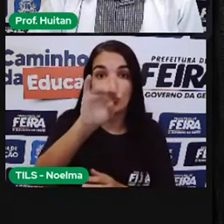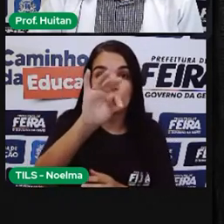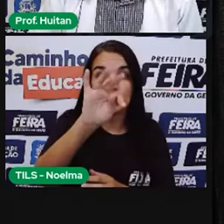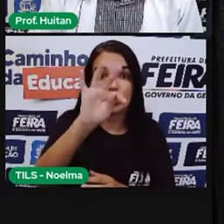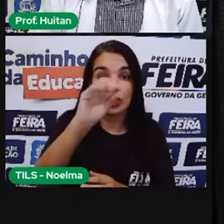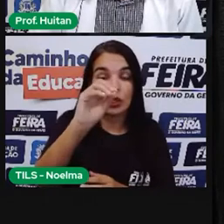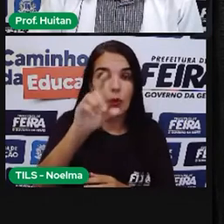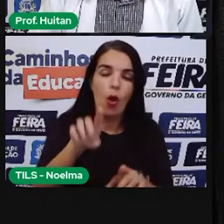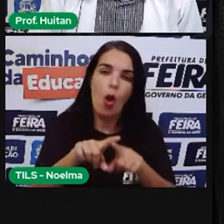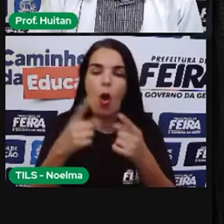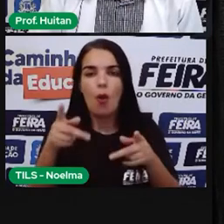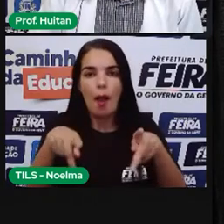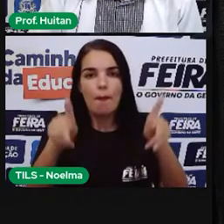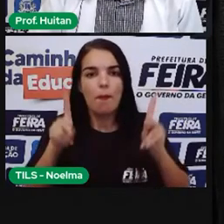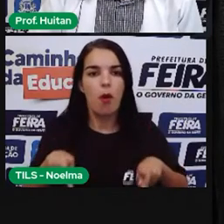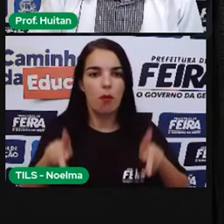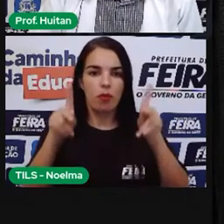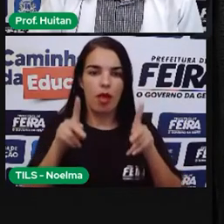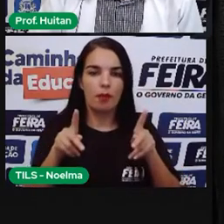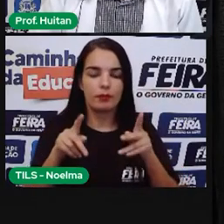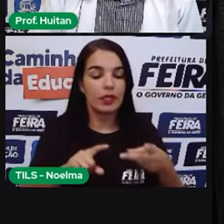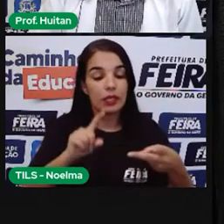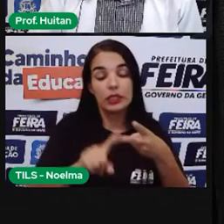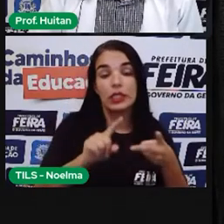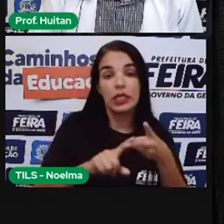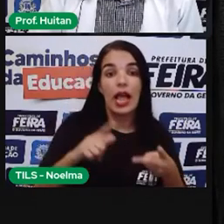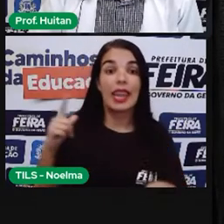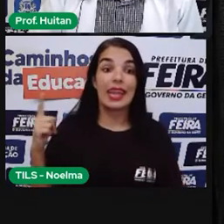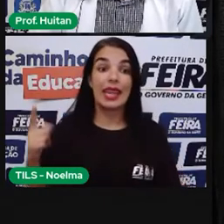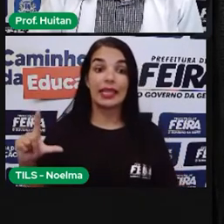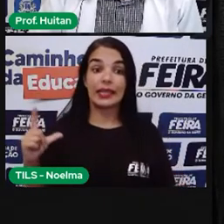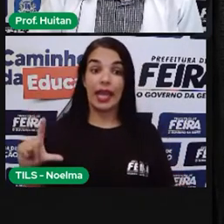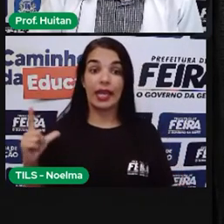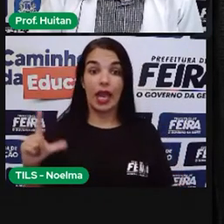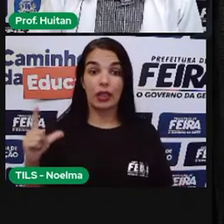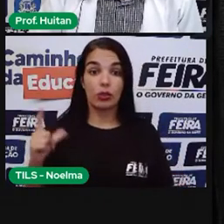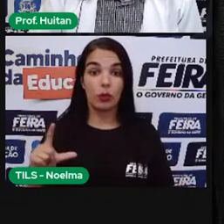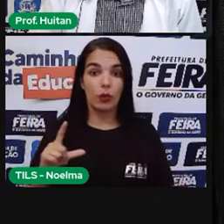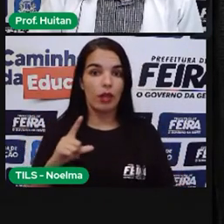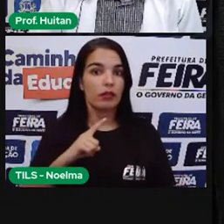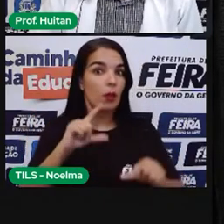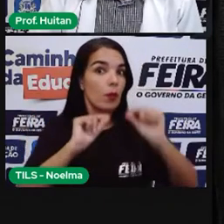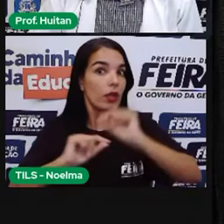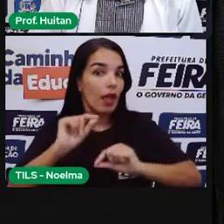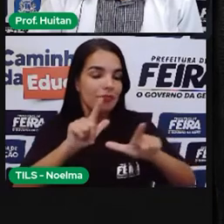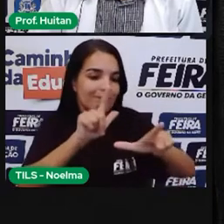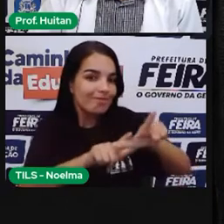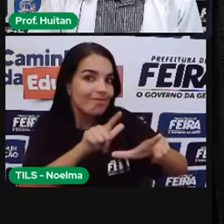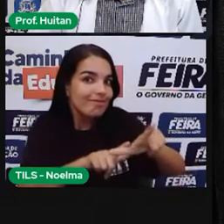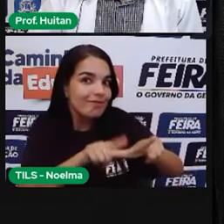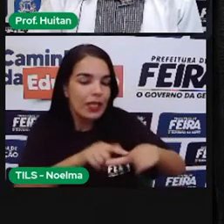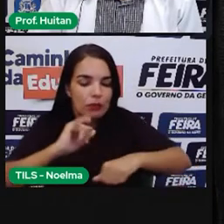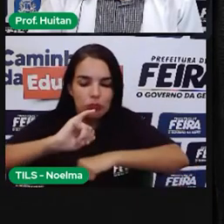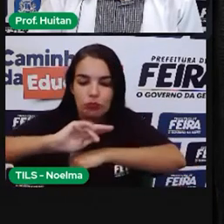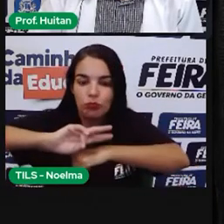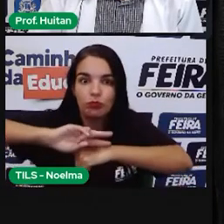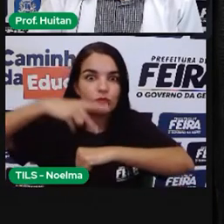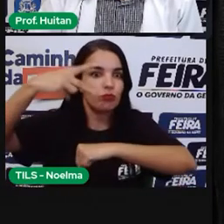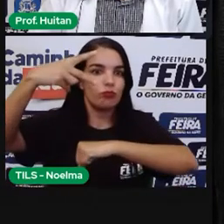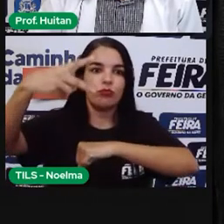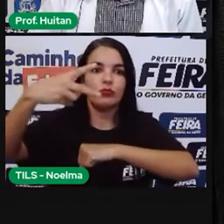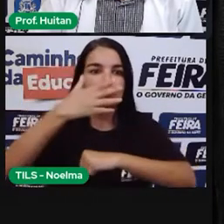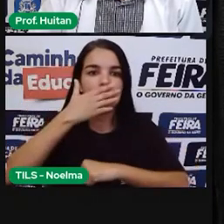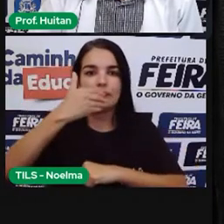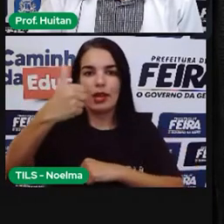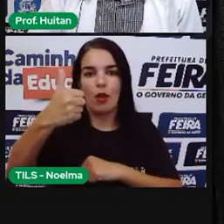da literatura, é uma composição poética de grande elevação e qualidade literária superior.